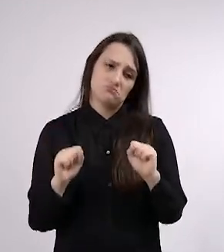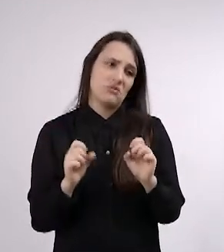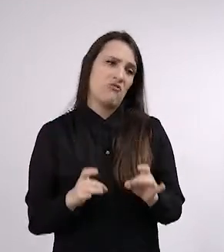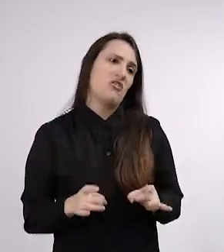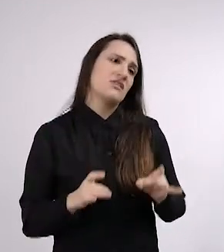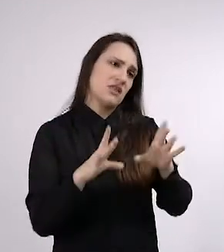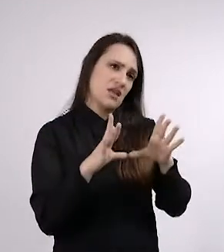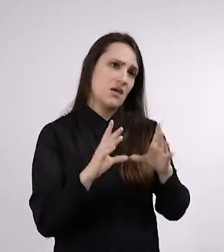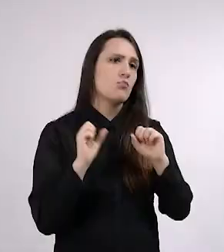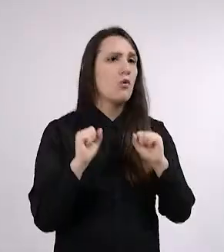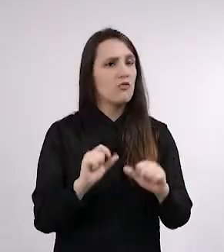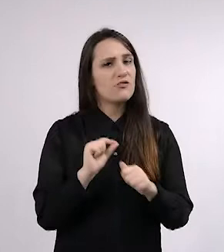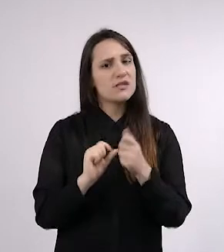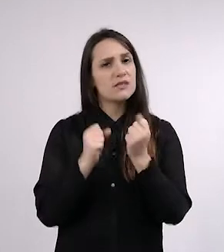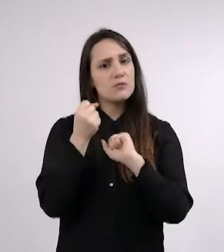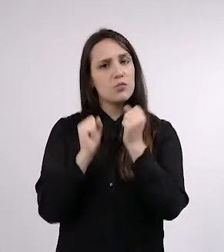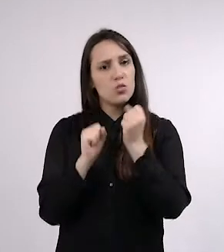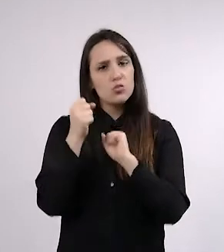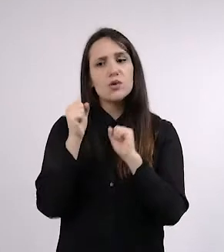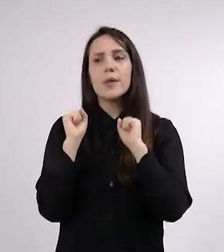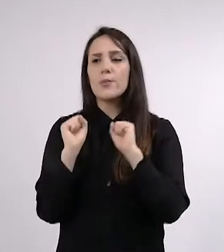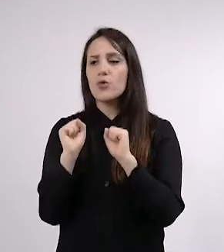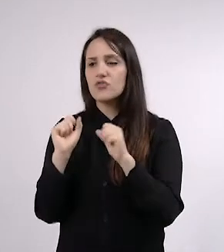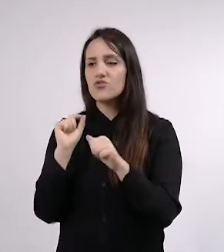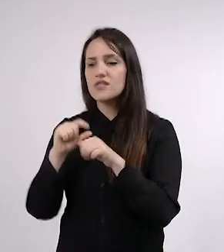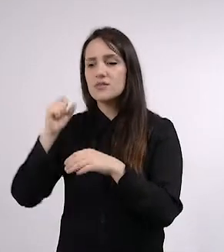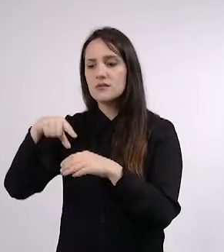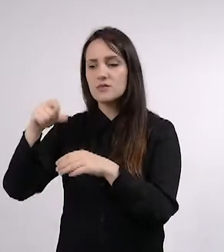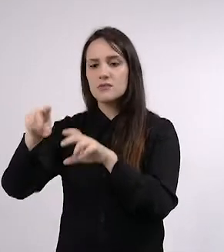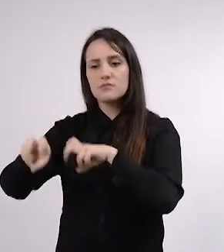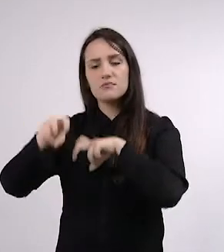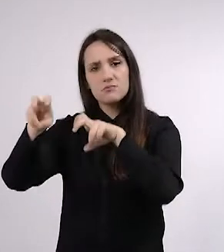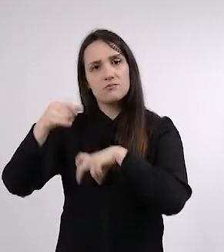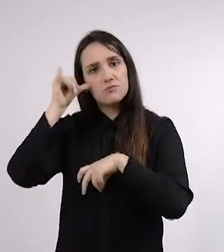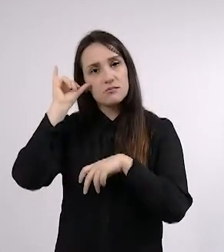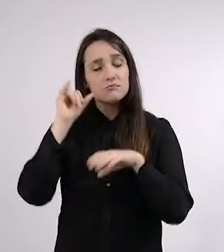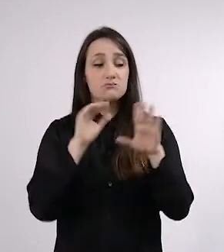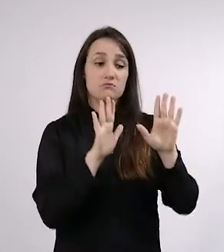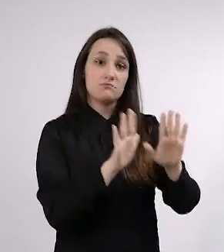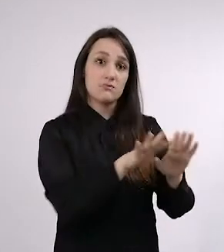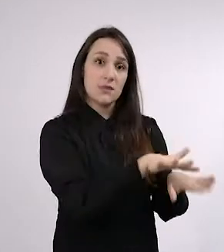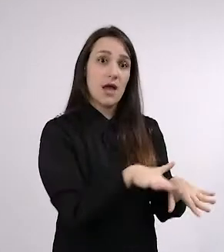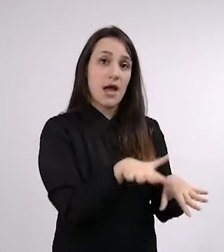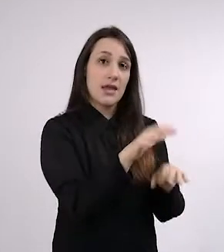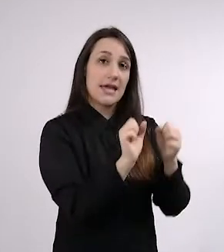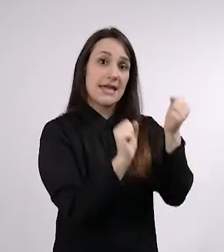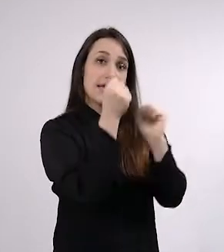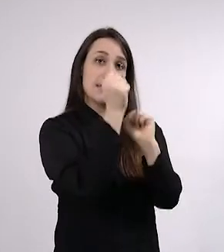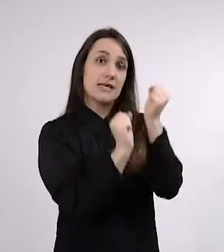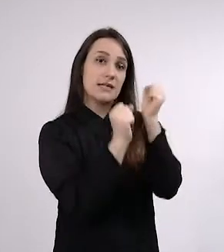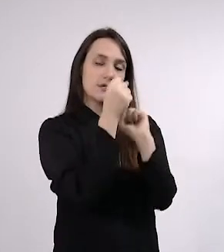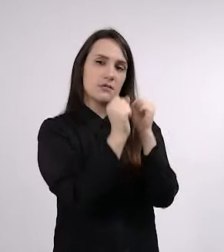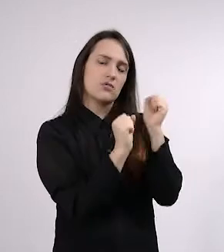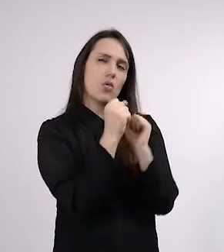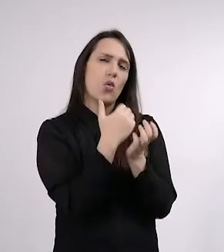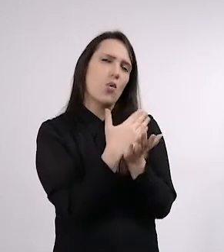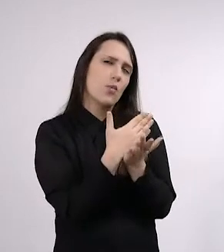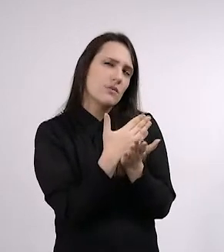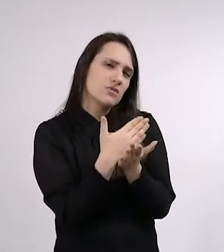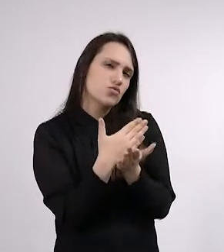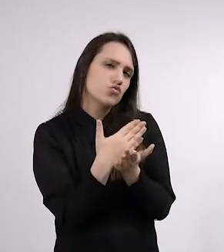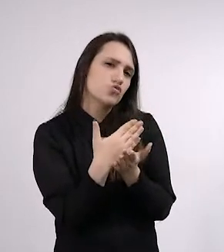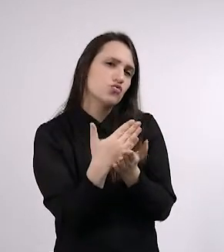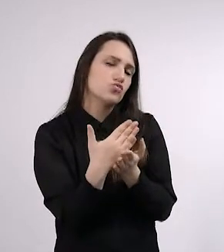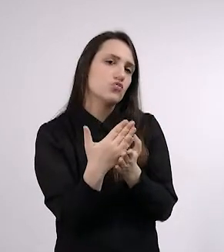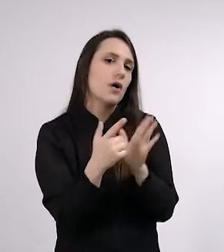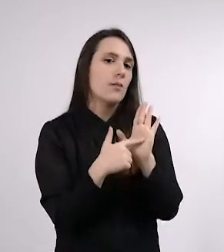distribuição, industrialização, até chegar no setor primário. Problemas na industrialização, eles começam a gerar sinais